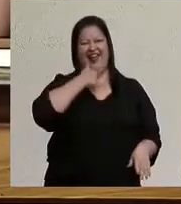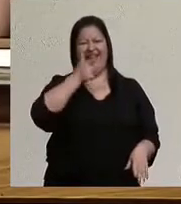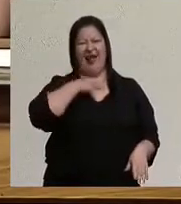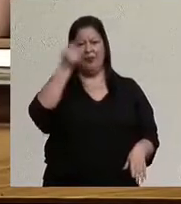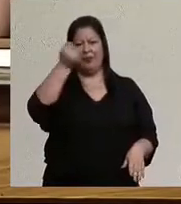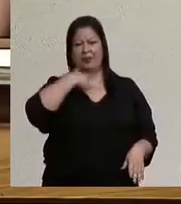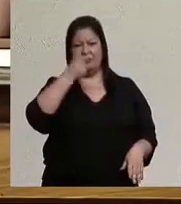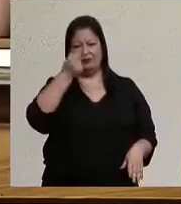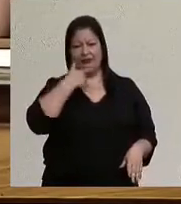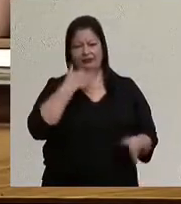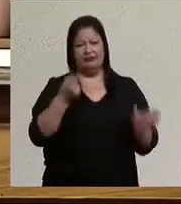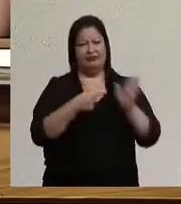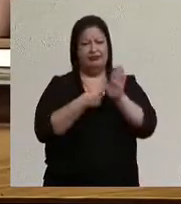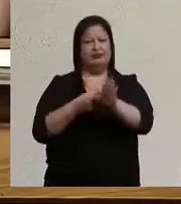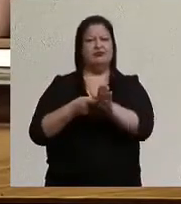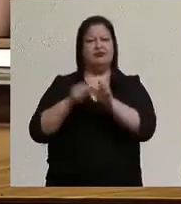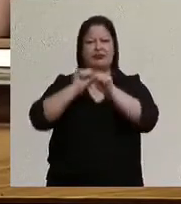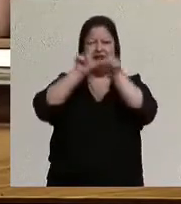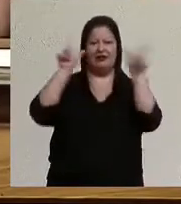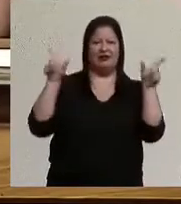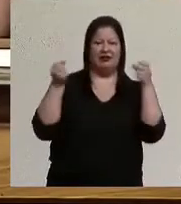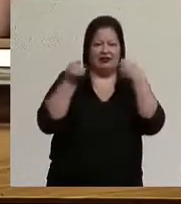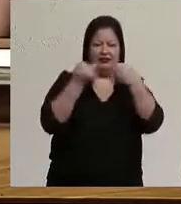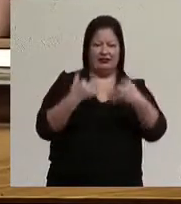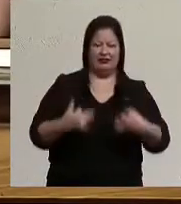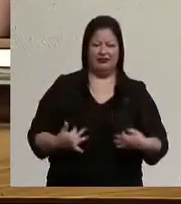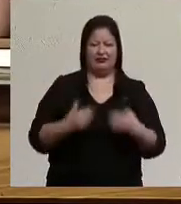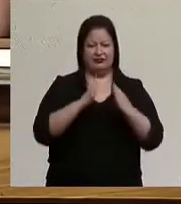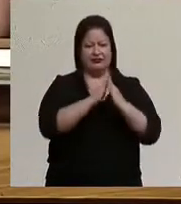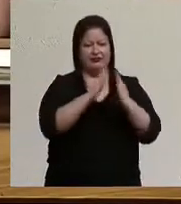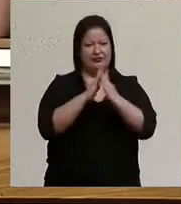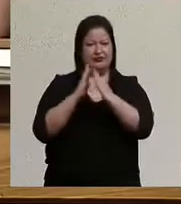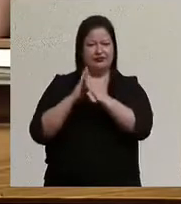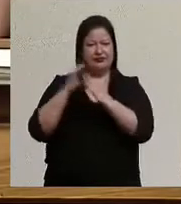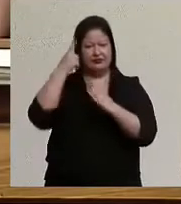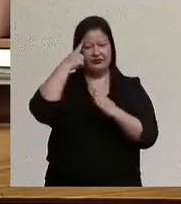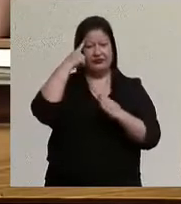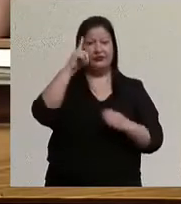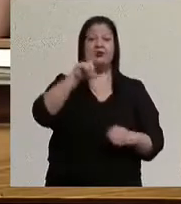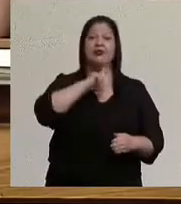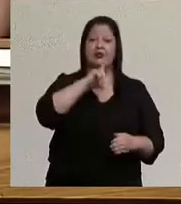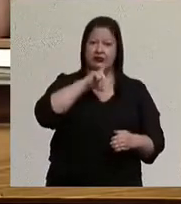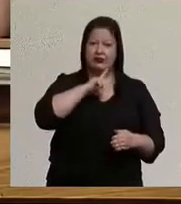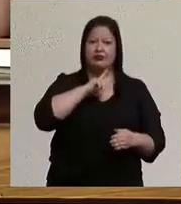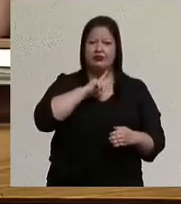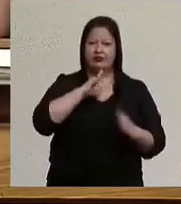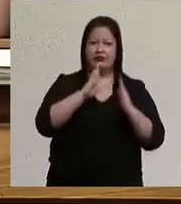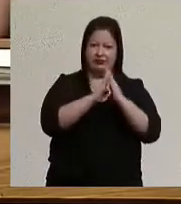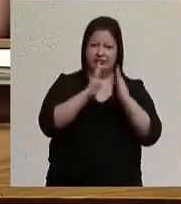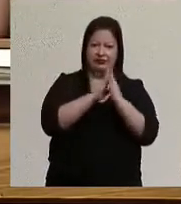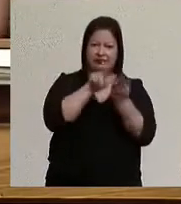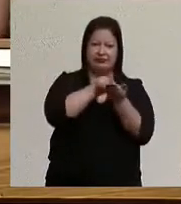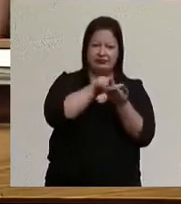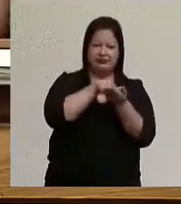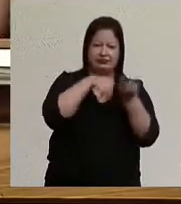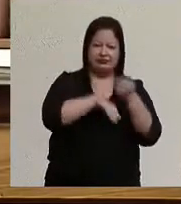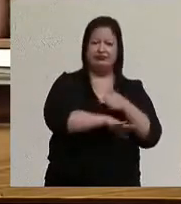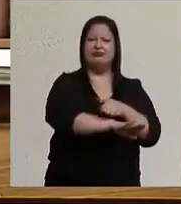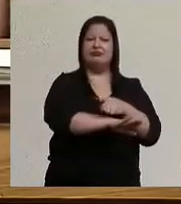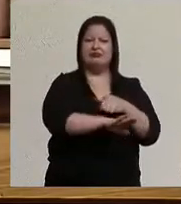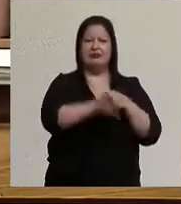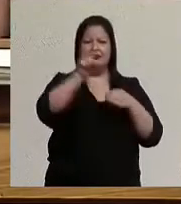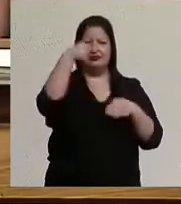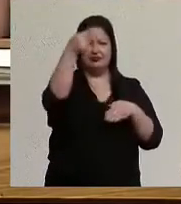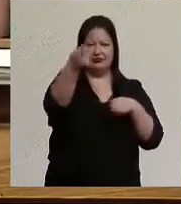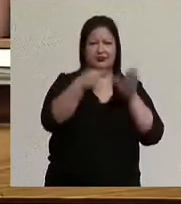cá entre nós a gente desvendou tudo enfim os moradores eu tenho eu tenho esse santinho inclusive gente guardado até hoje você acredita eu vou